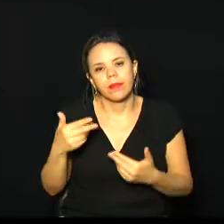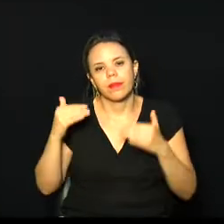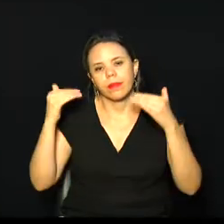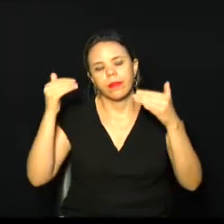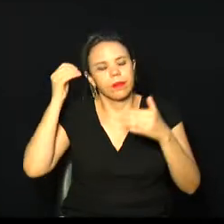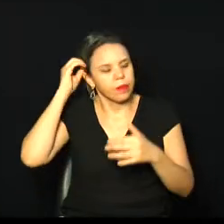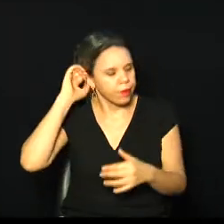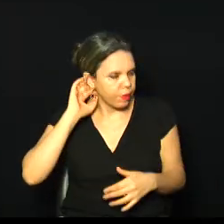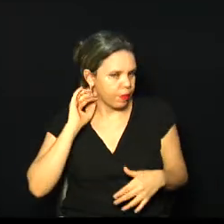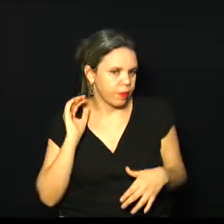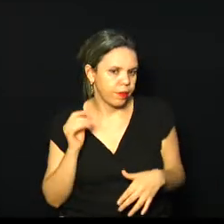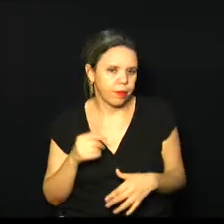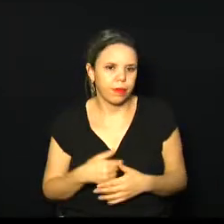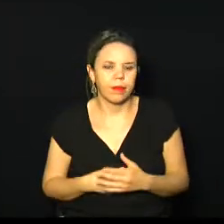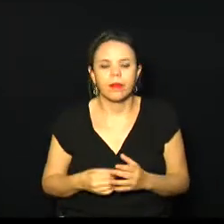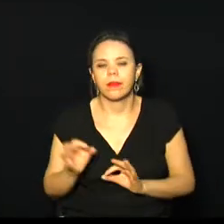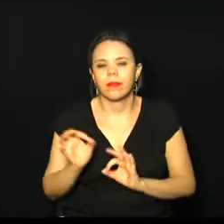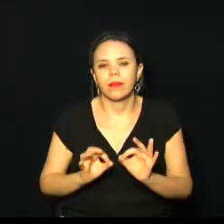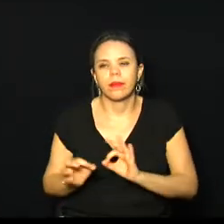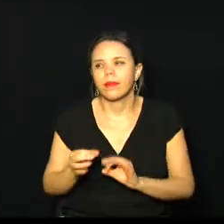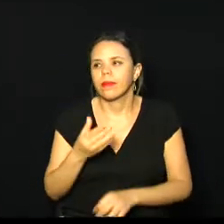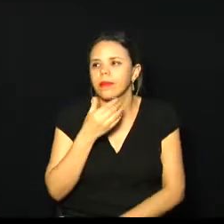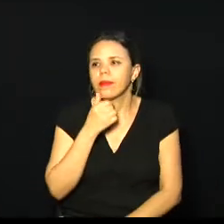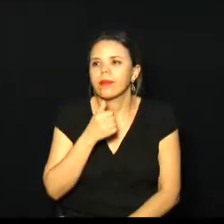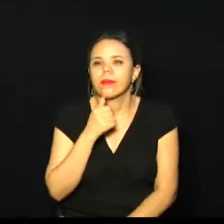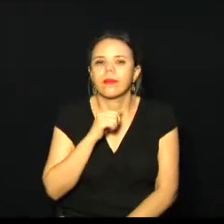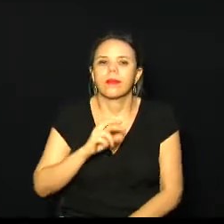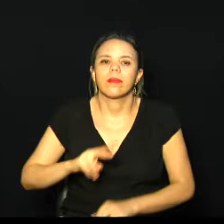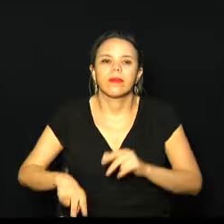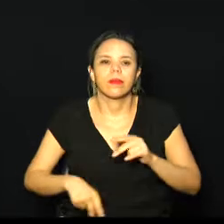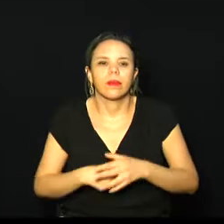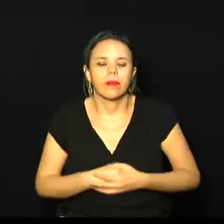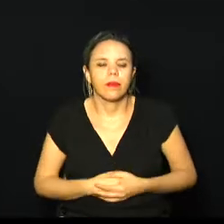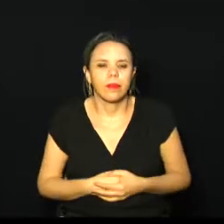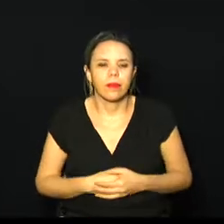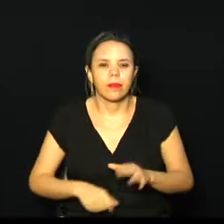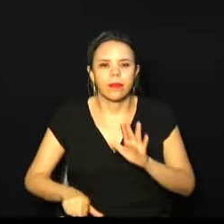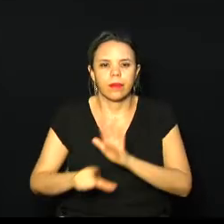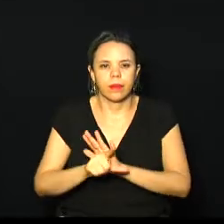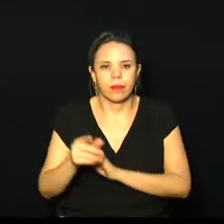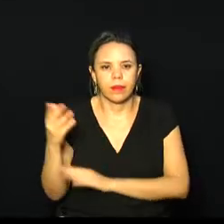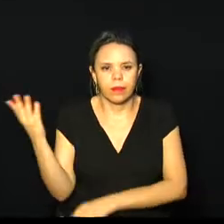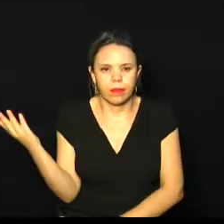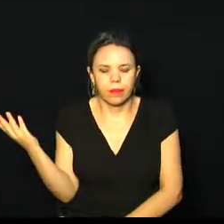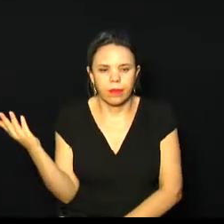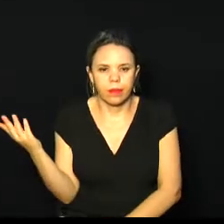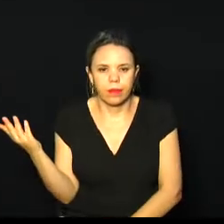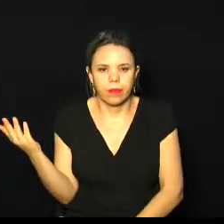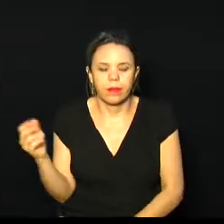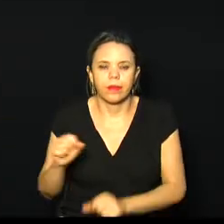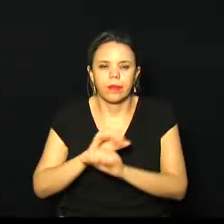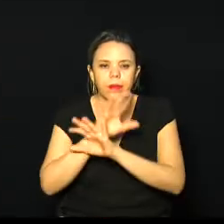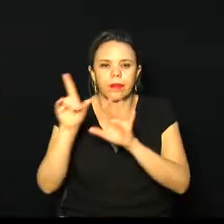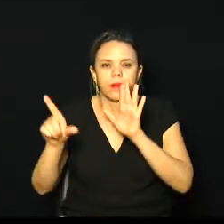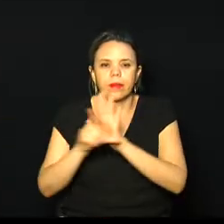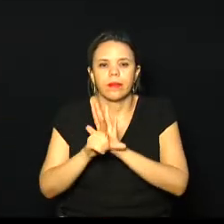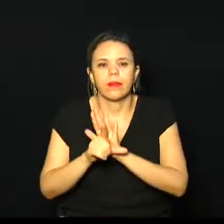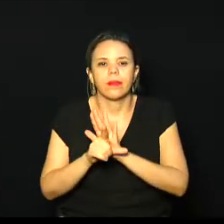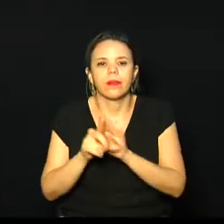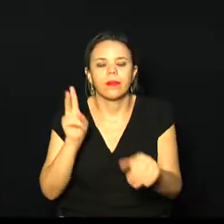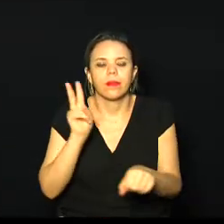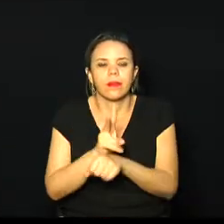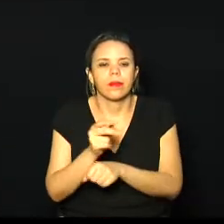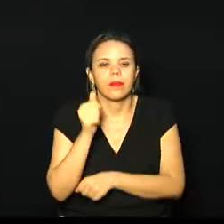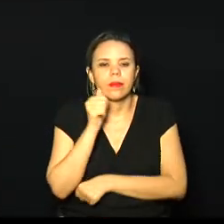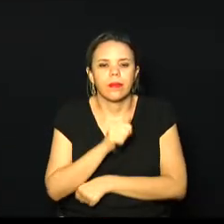superioridade para configurar a ação ou omissão baseada no gênero. Leda Maria Hermann diz, fica claro que a lei tem por escopo proteger a